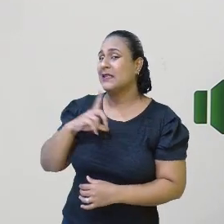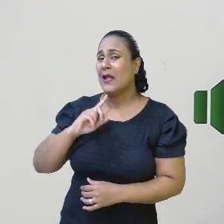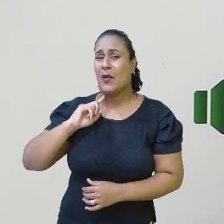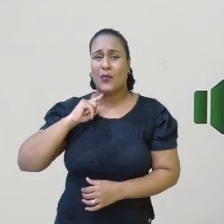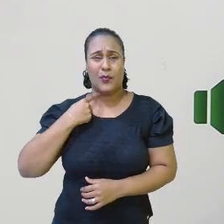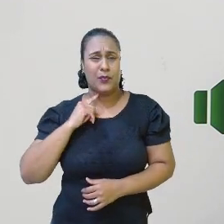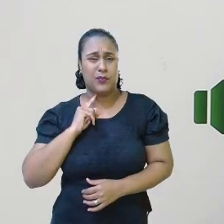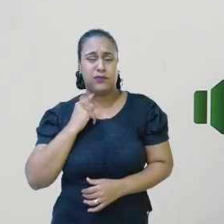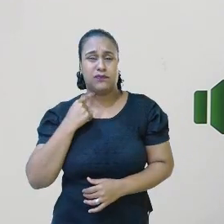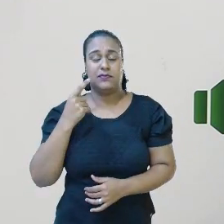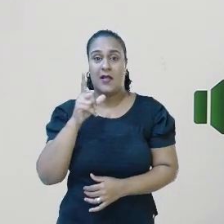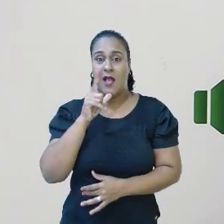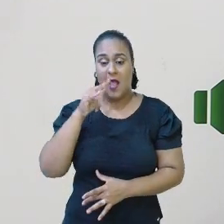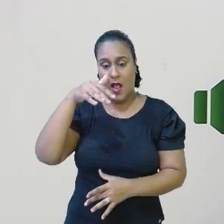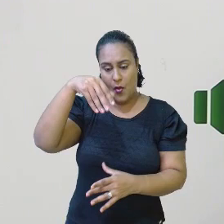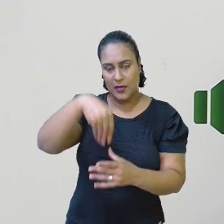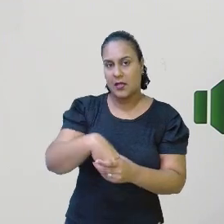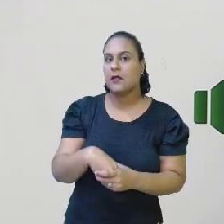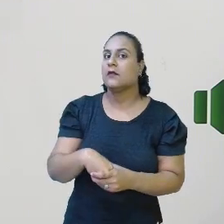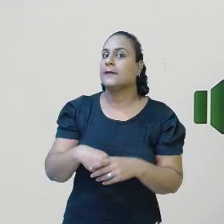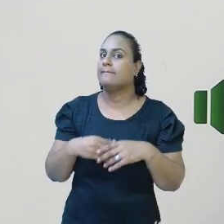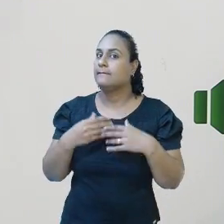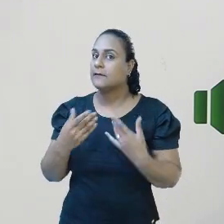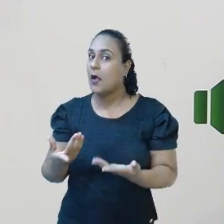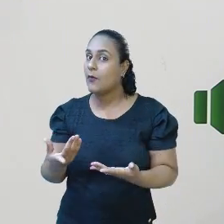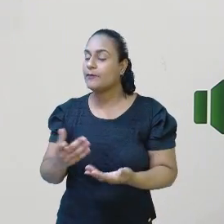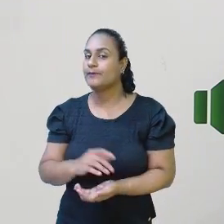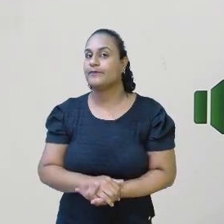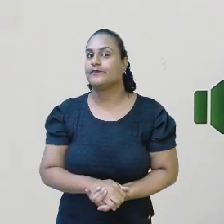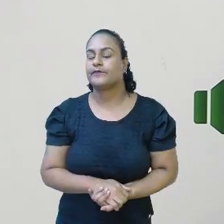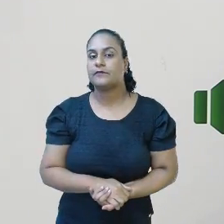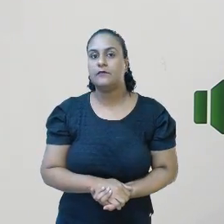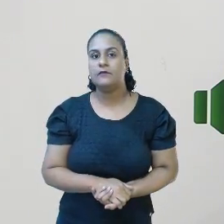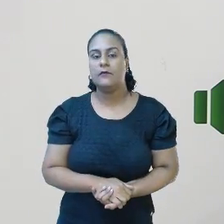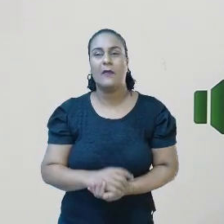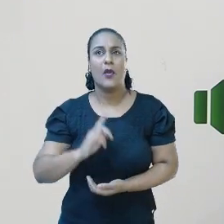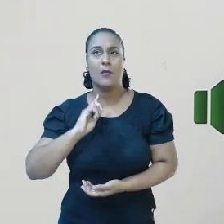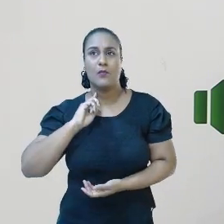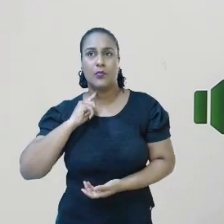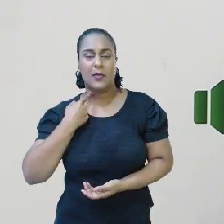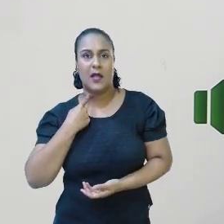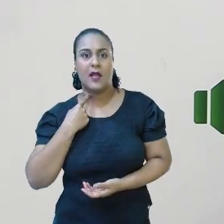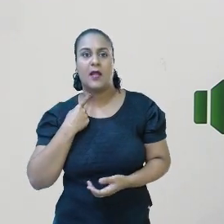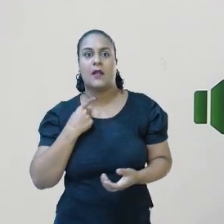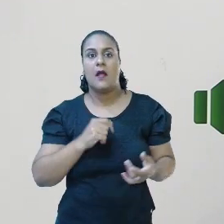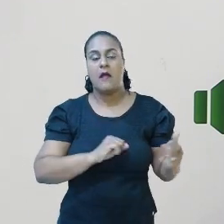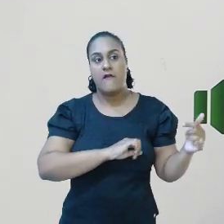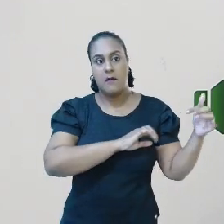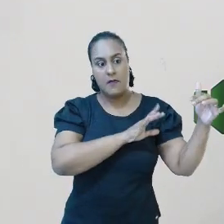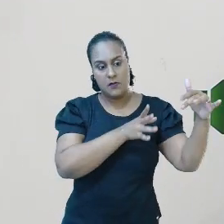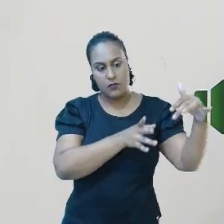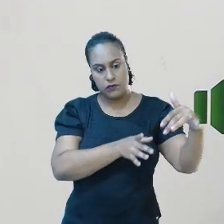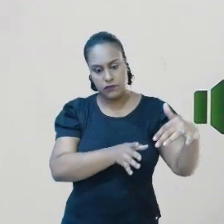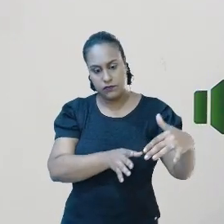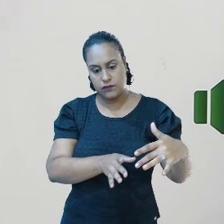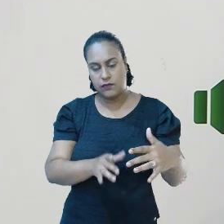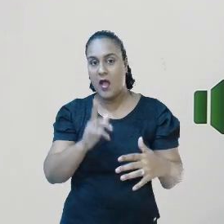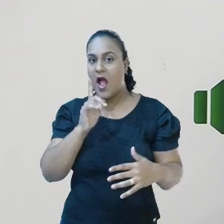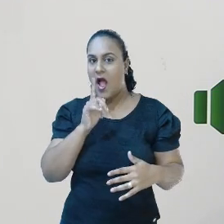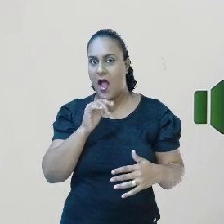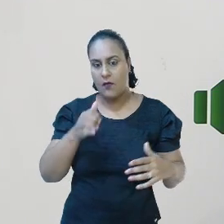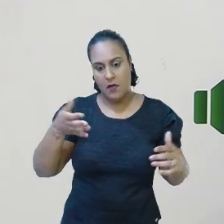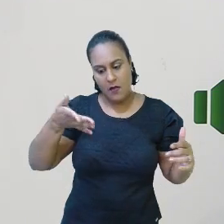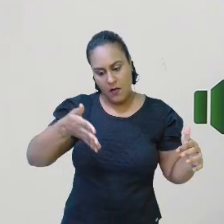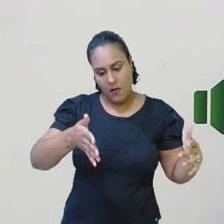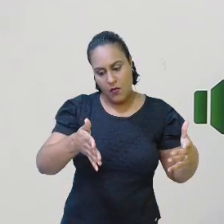a água ela vai passar. Ou seja, os dejetos, a sujeira que estava na